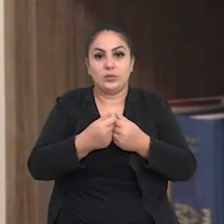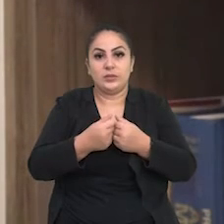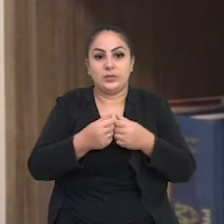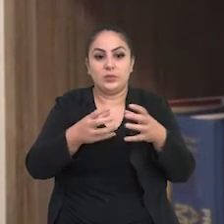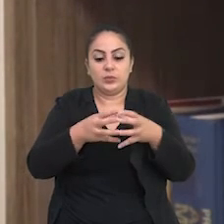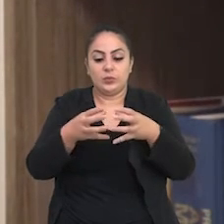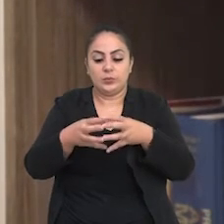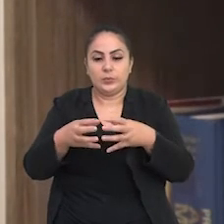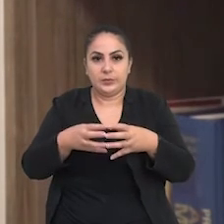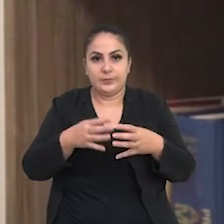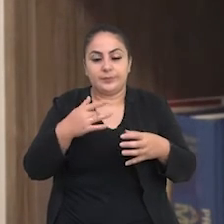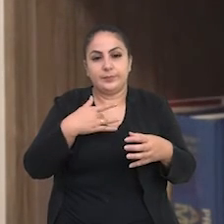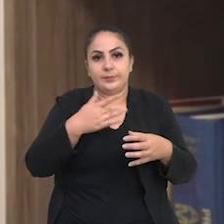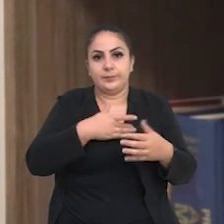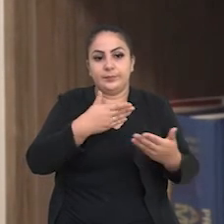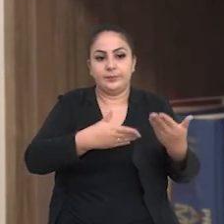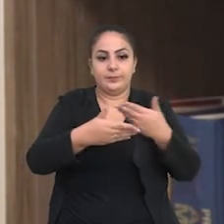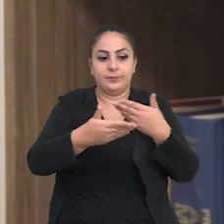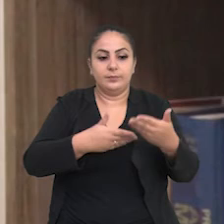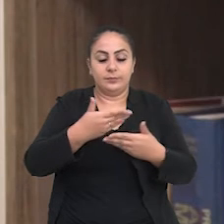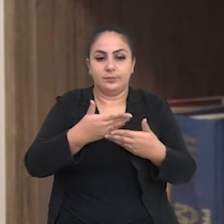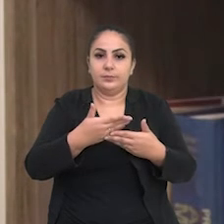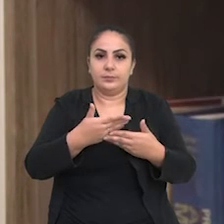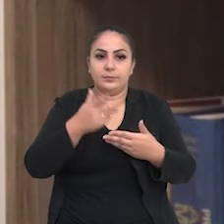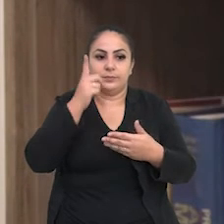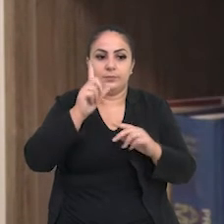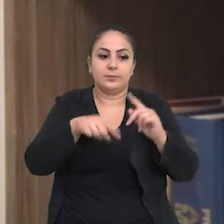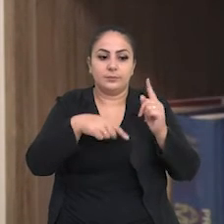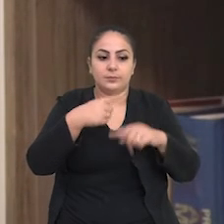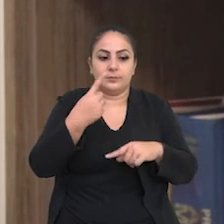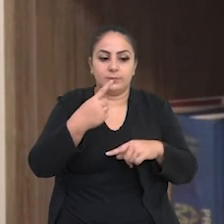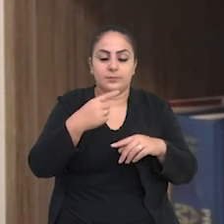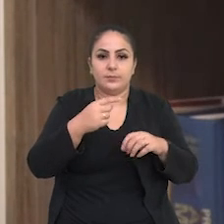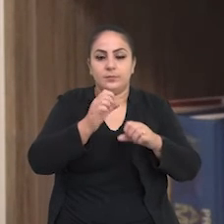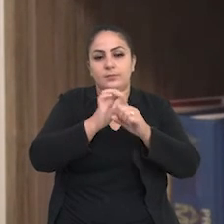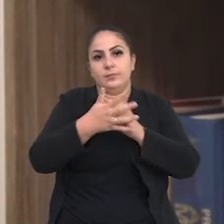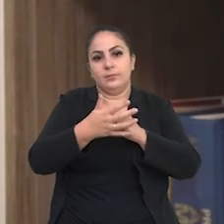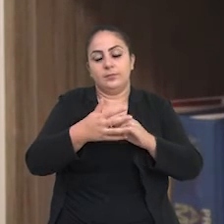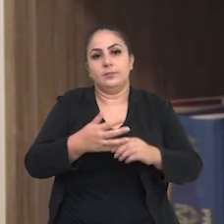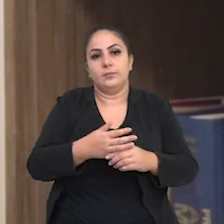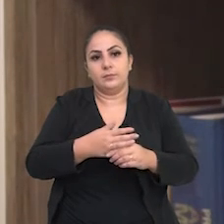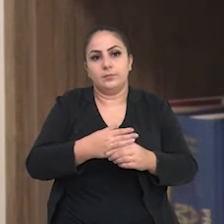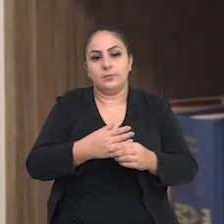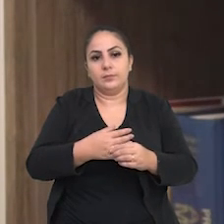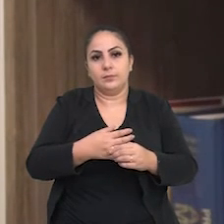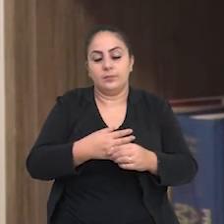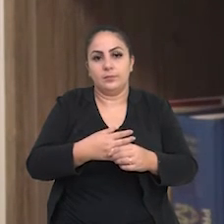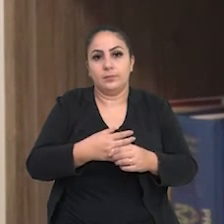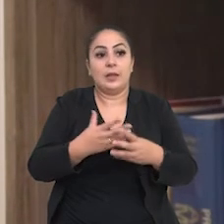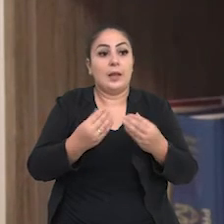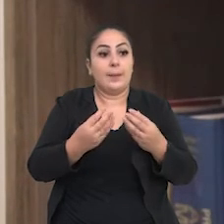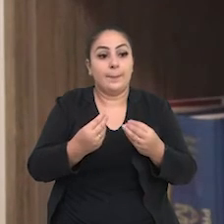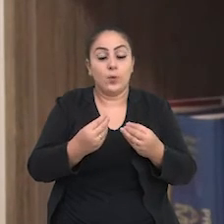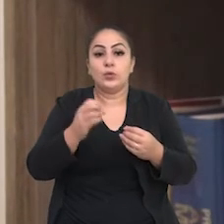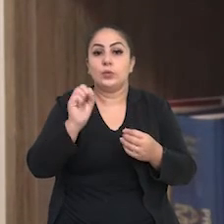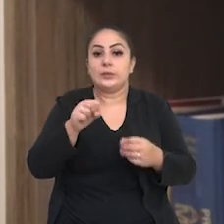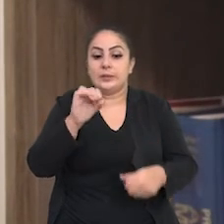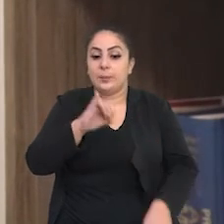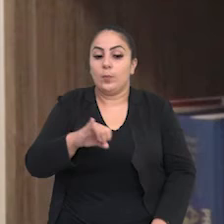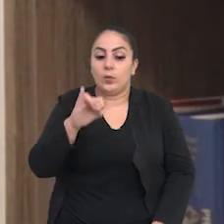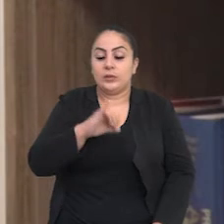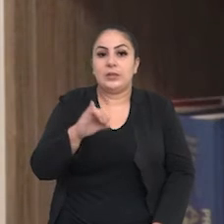das equipes de saúde no atendimento, no enfrentamento à Covid-19, ao coronavírus, é